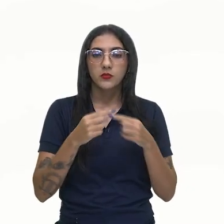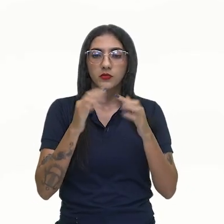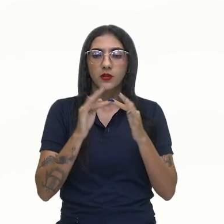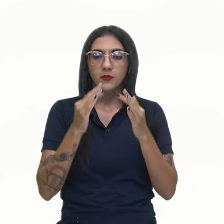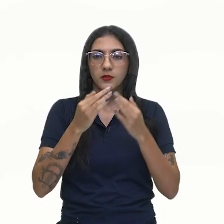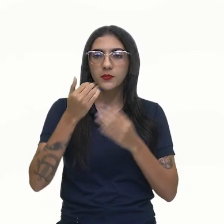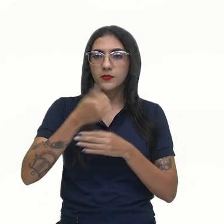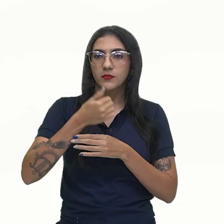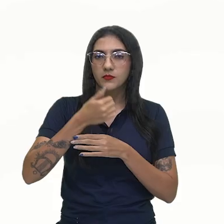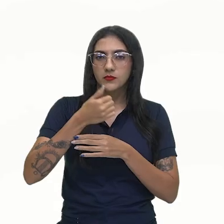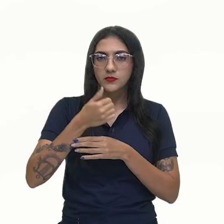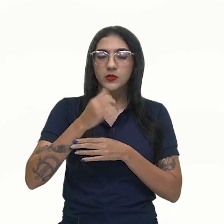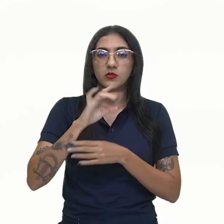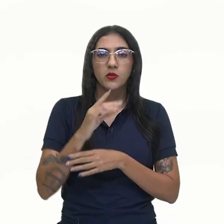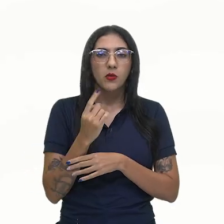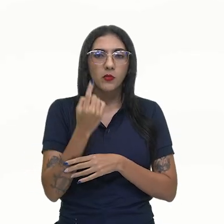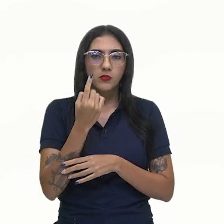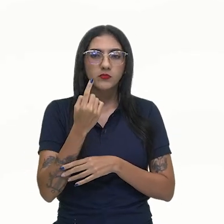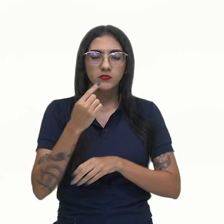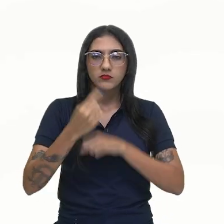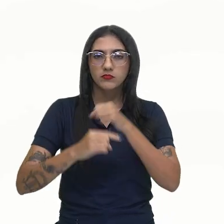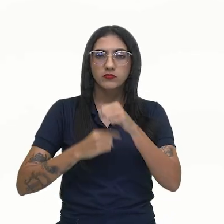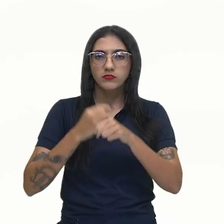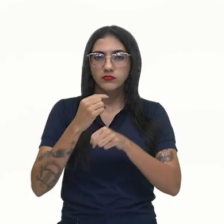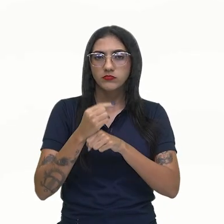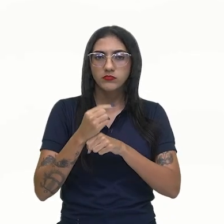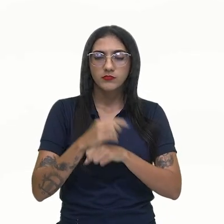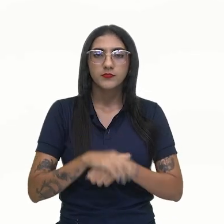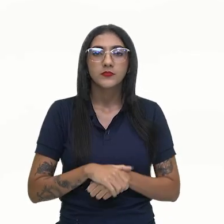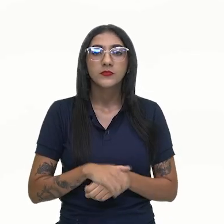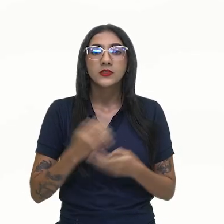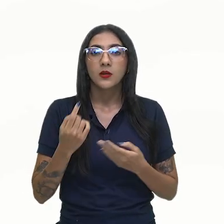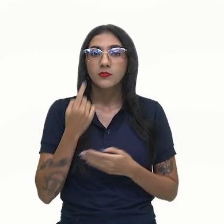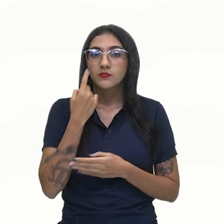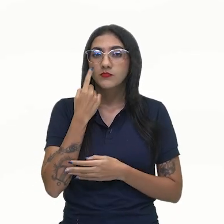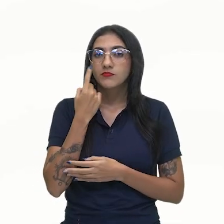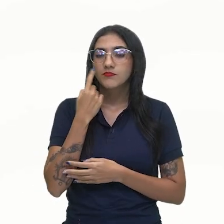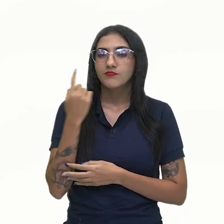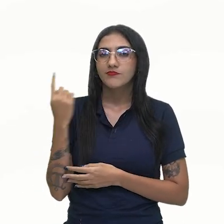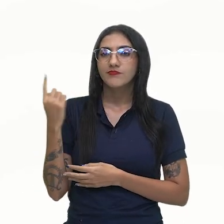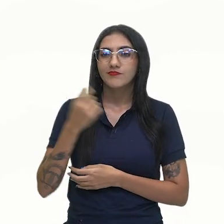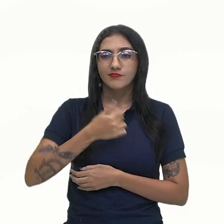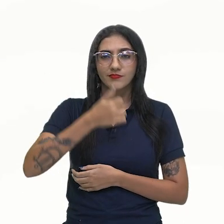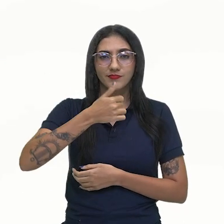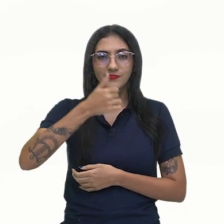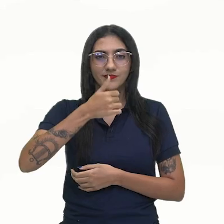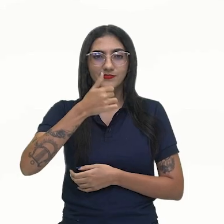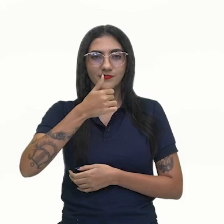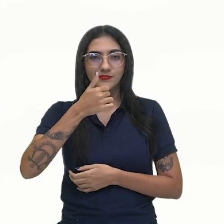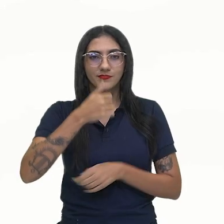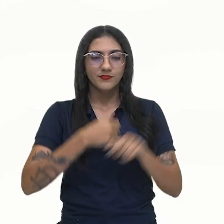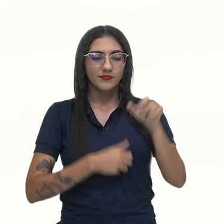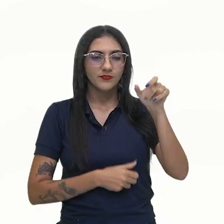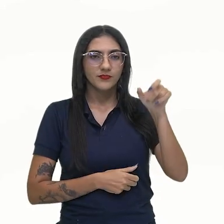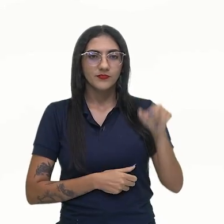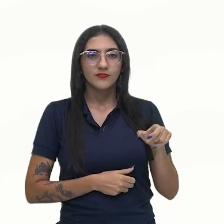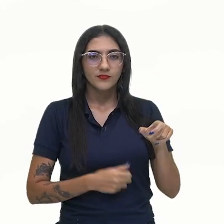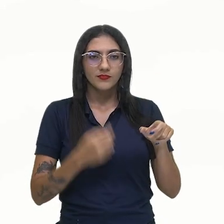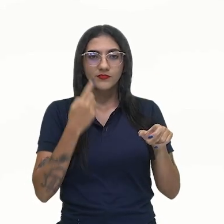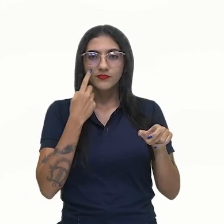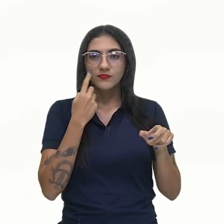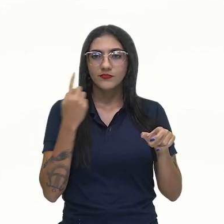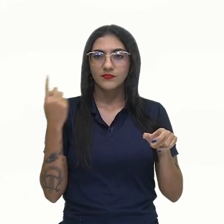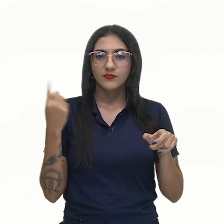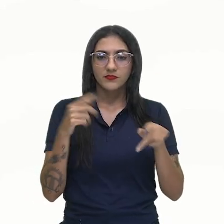tem um elétron da sua camada de valência. Então, eu vou lá na tabela periódica e eu encontro ele, ó. 1, 2, 3,